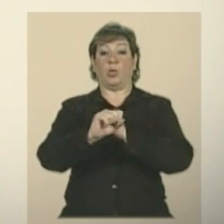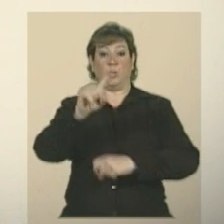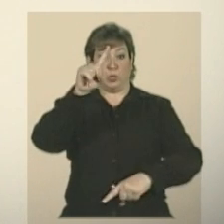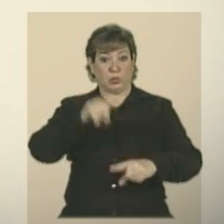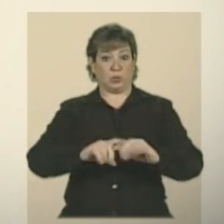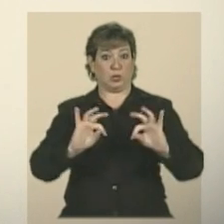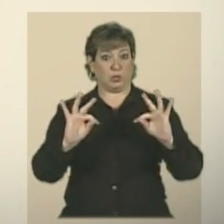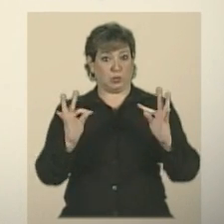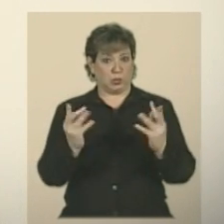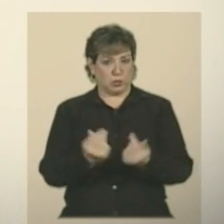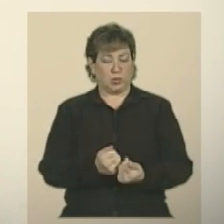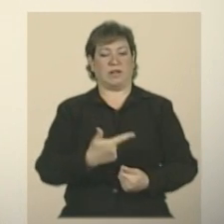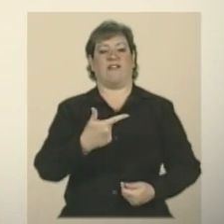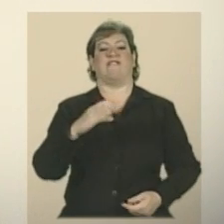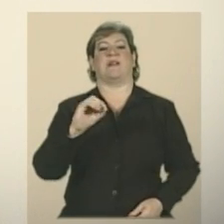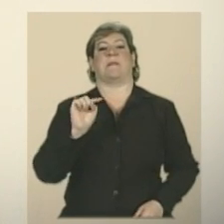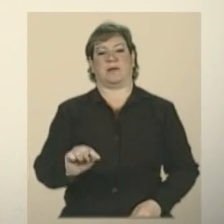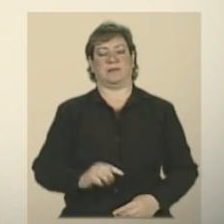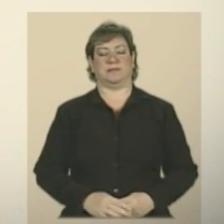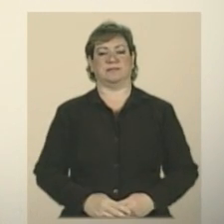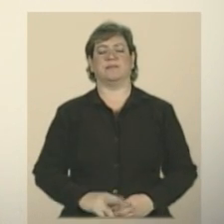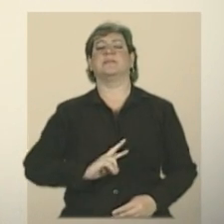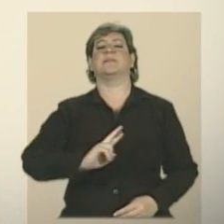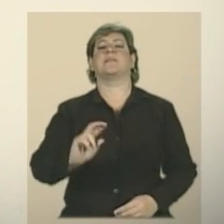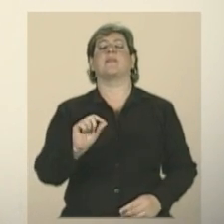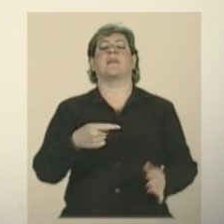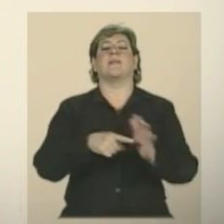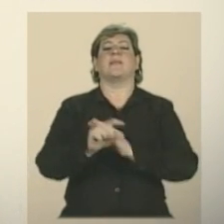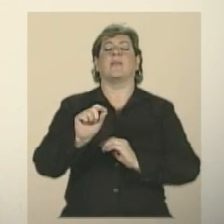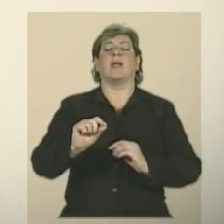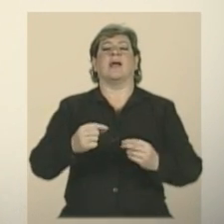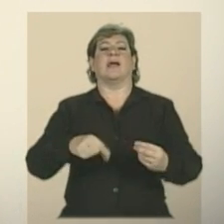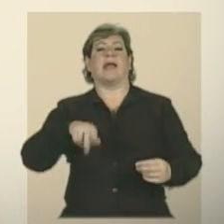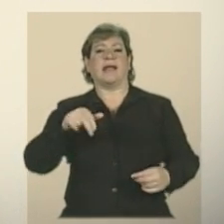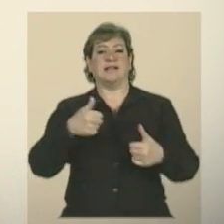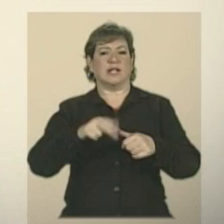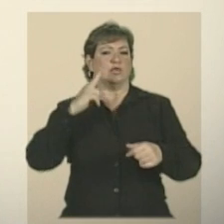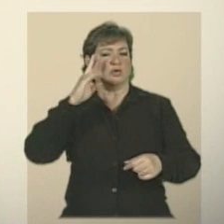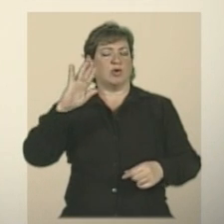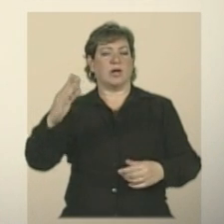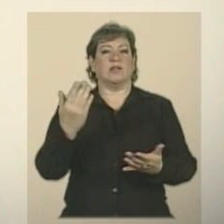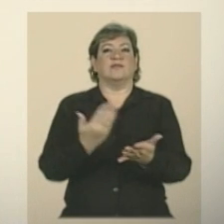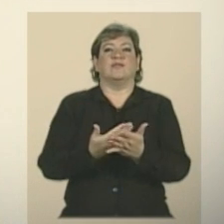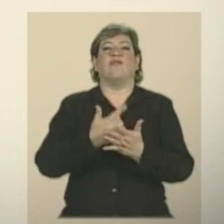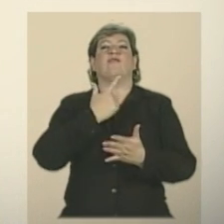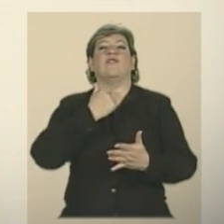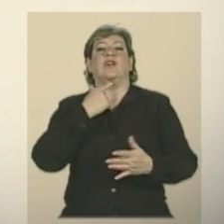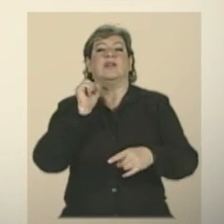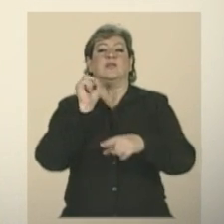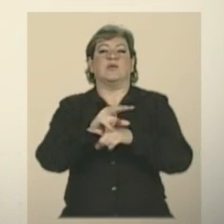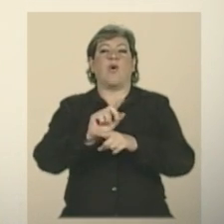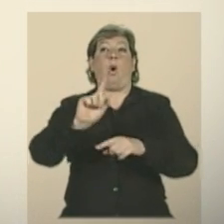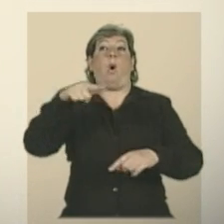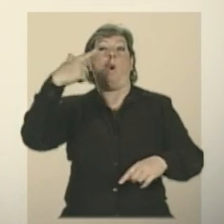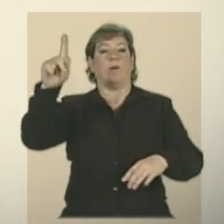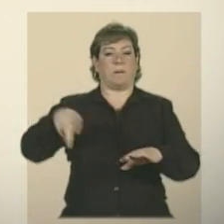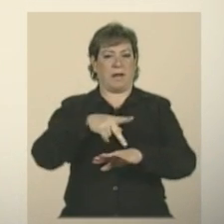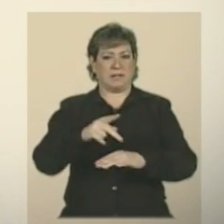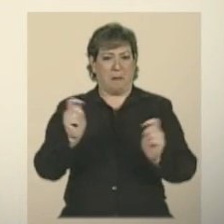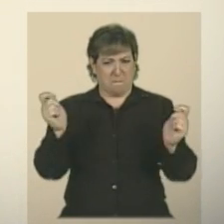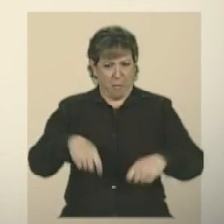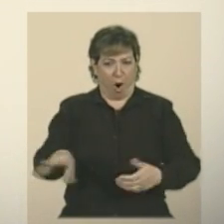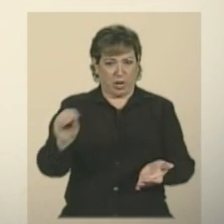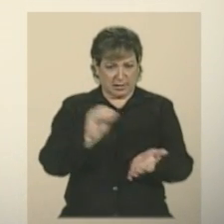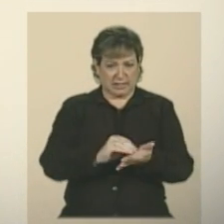chegará a 20 mil. Quem está sonhando em estudar fora do Brasil ainda pode se inscrever no Ciências Sem Fronteiras? Pode sim,